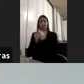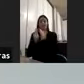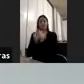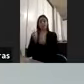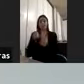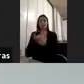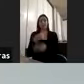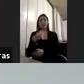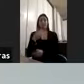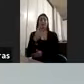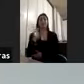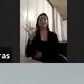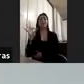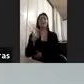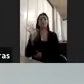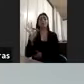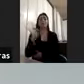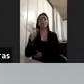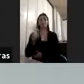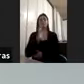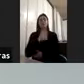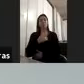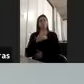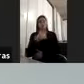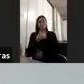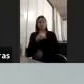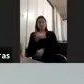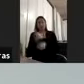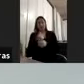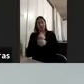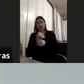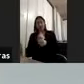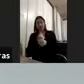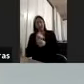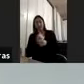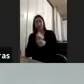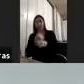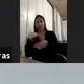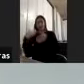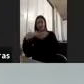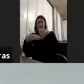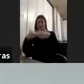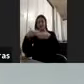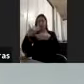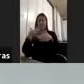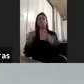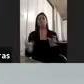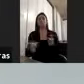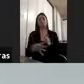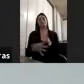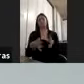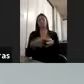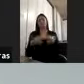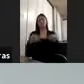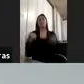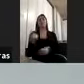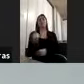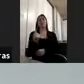processo que dura 26 anos, porque o dinheiro vai para o programa, depois vai para o FDE, enfim, na prática é isso que